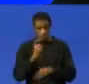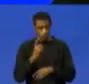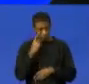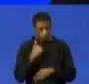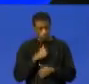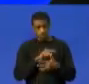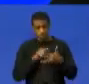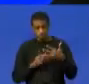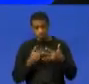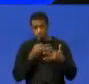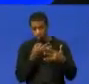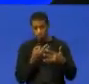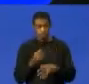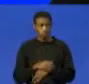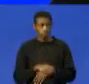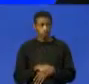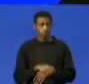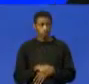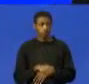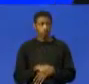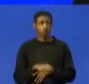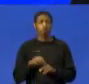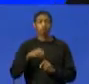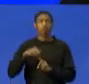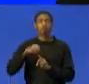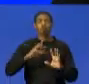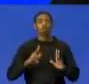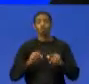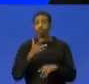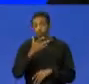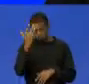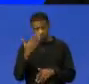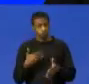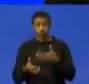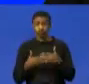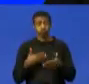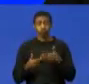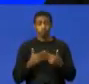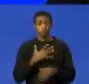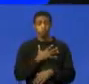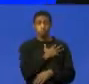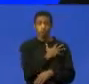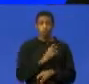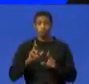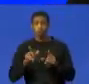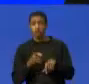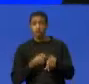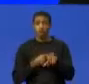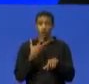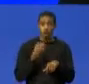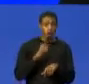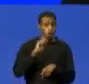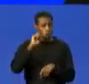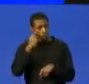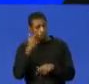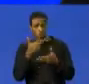desses conceitos. A universalidade é atender a todos sem distinções e sem preconceitos. A equidade é